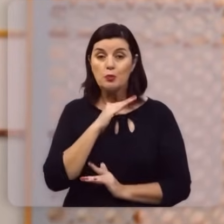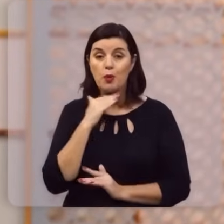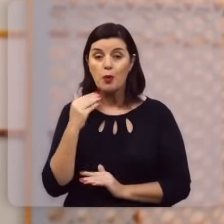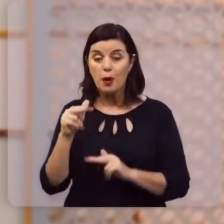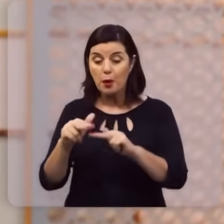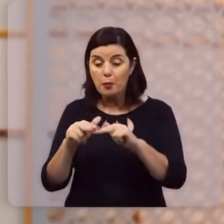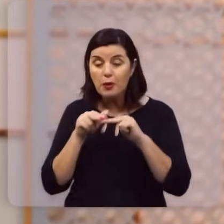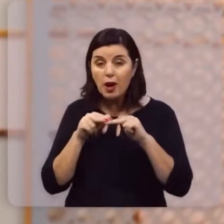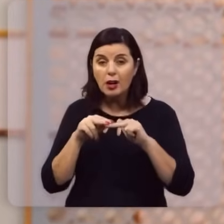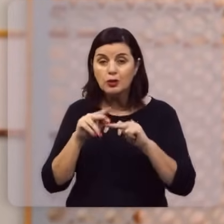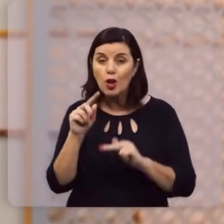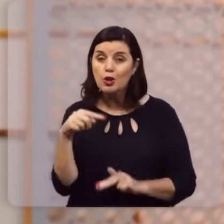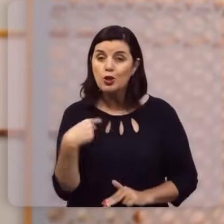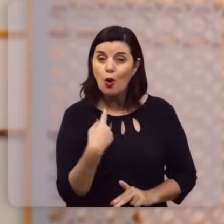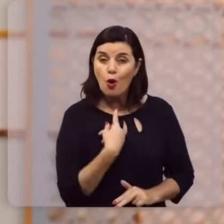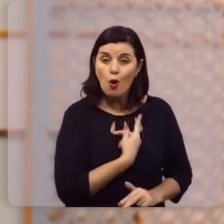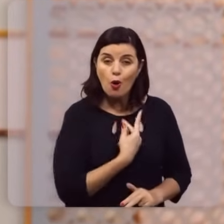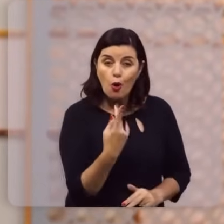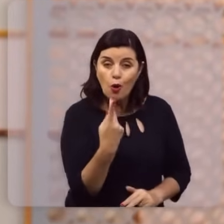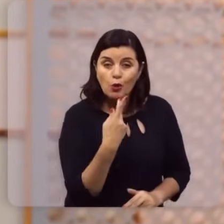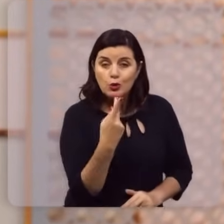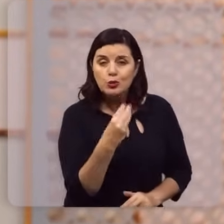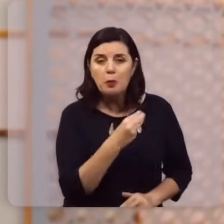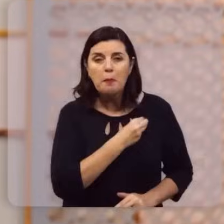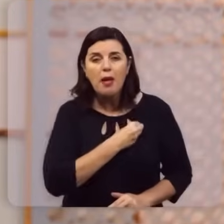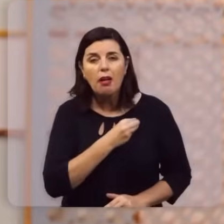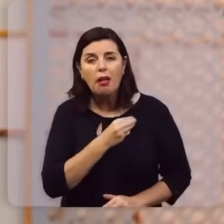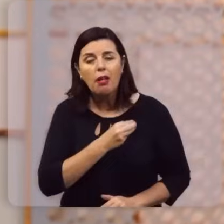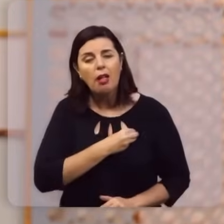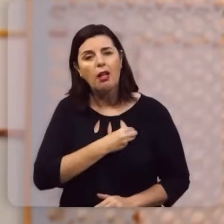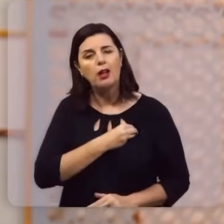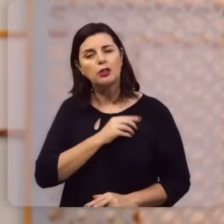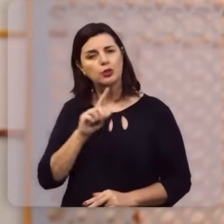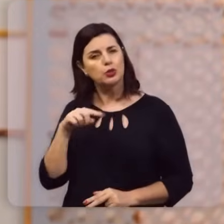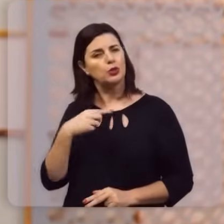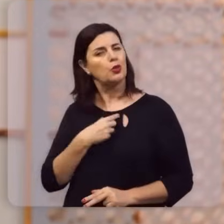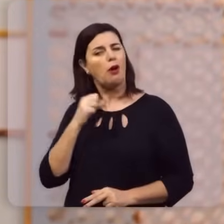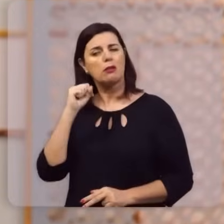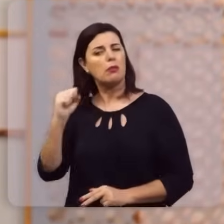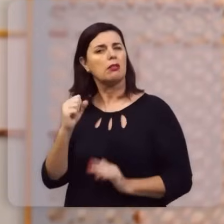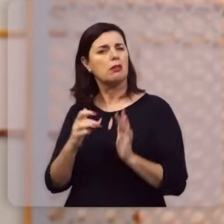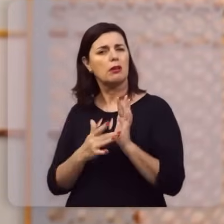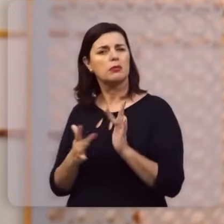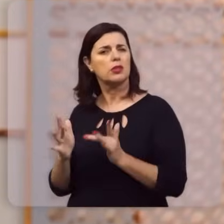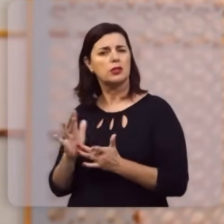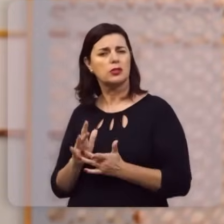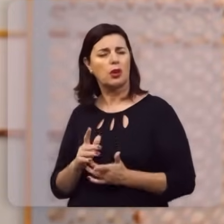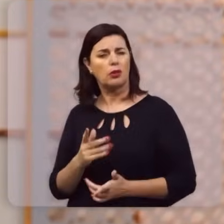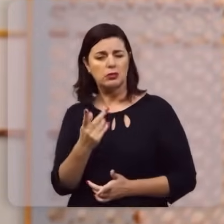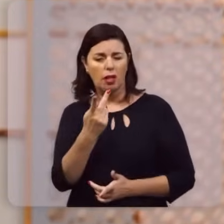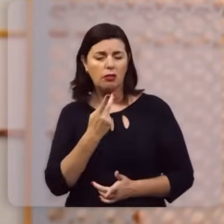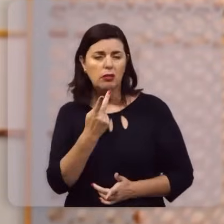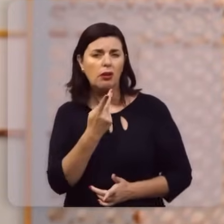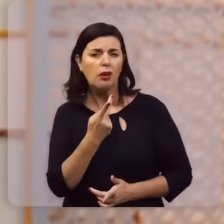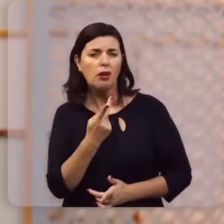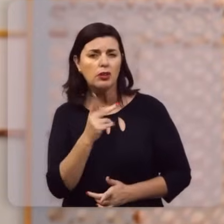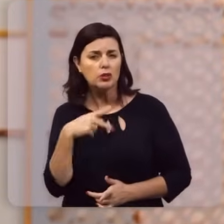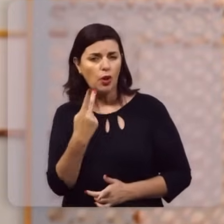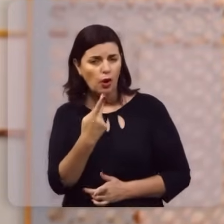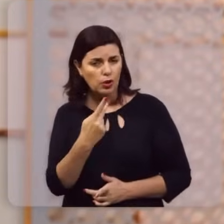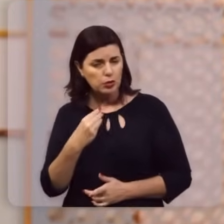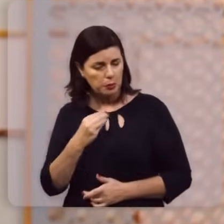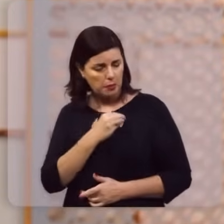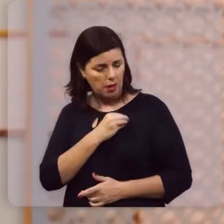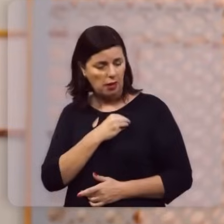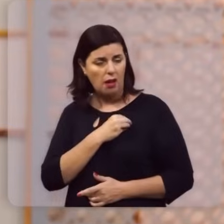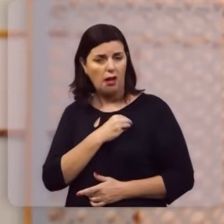pelos nossos pecados nós matamos a Jesus você eu nós os